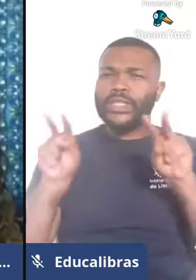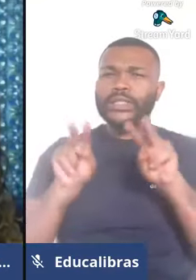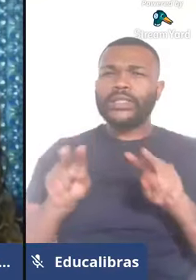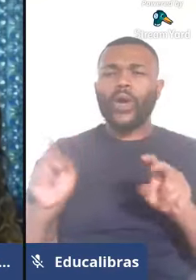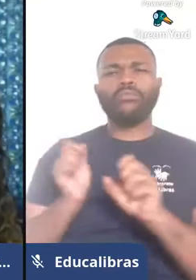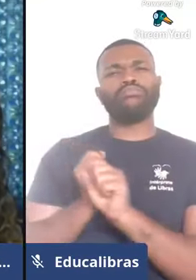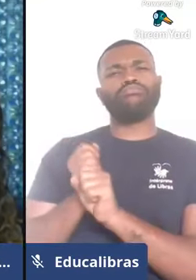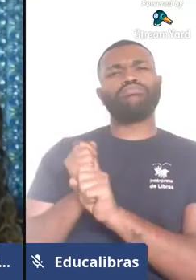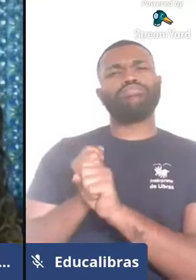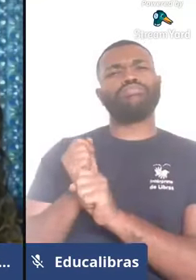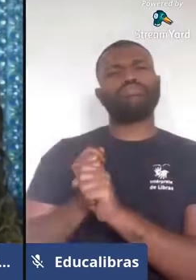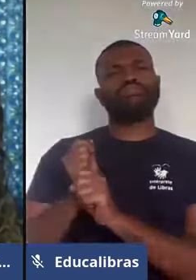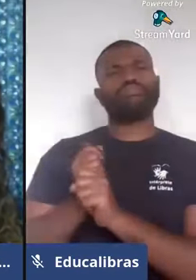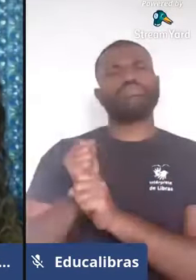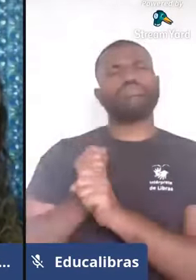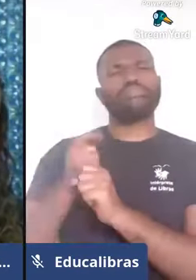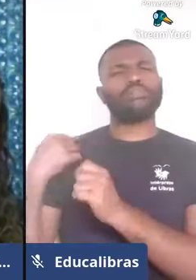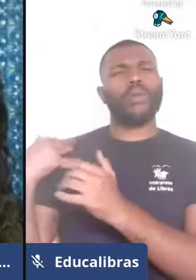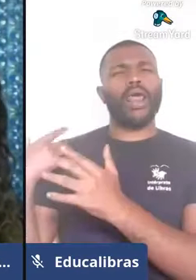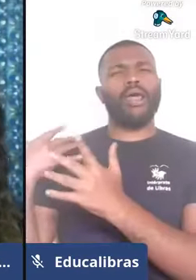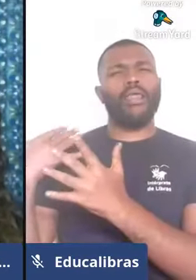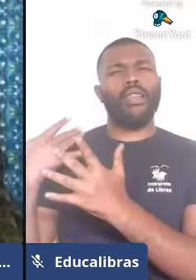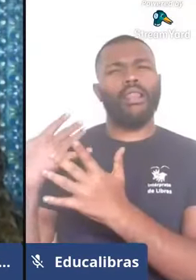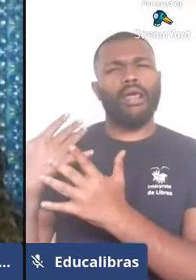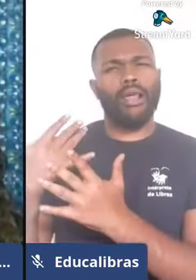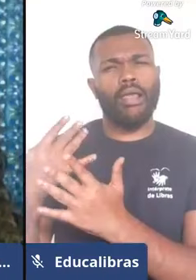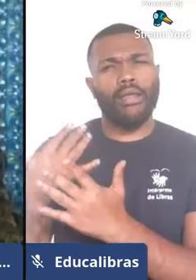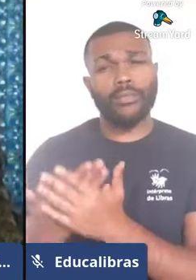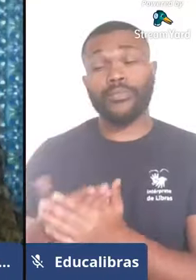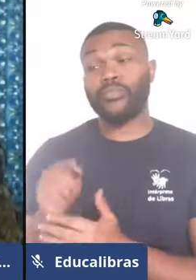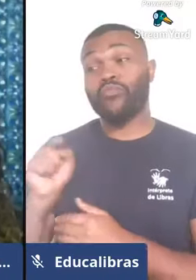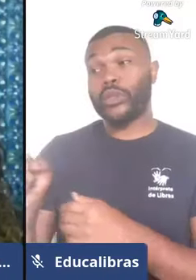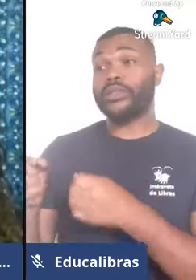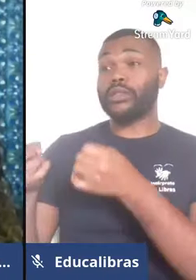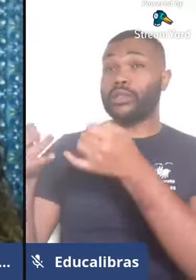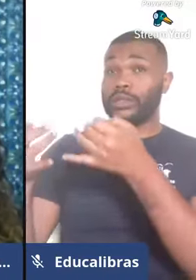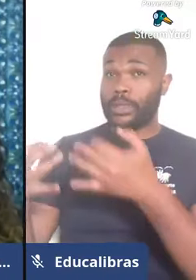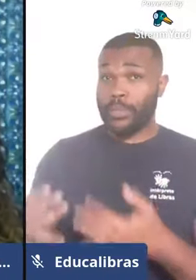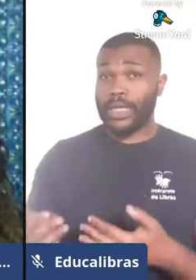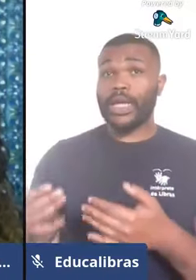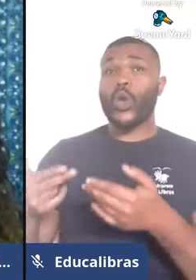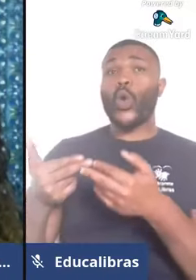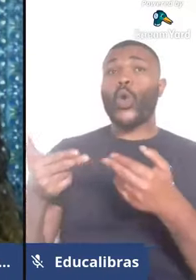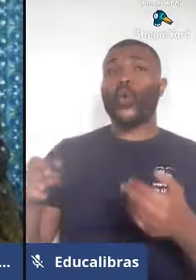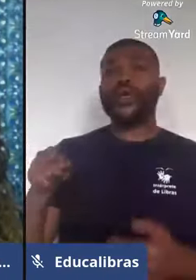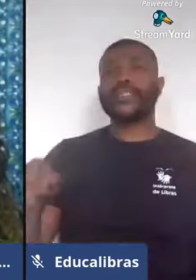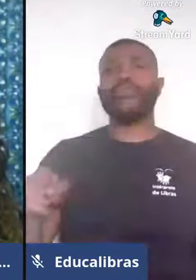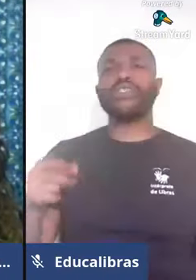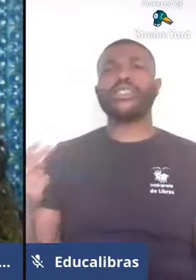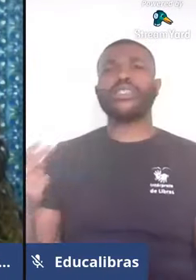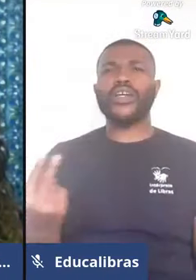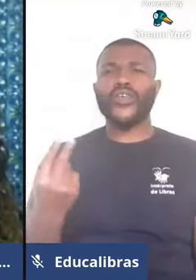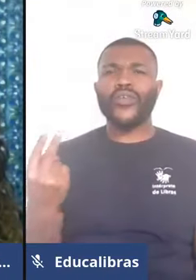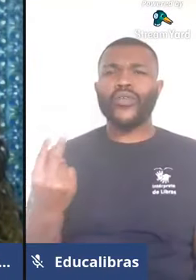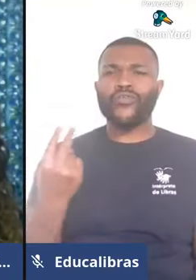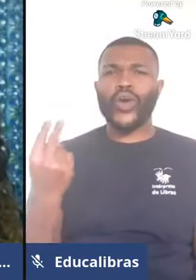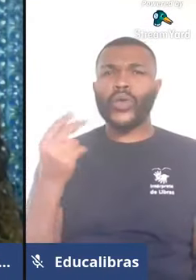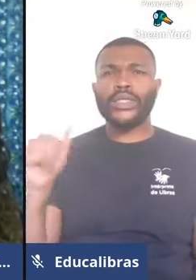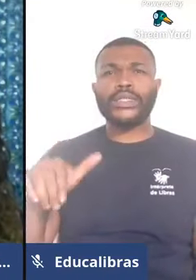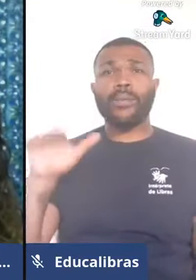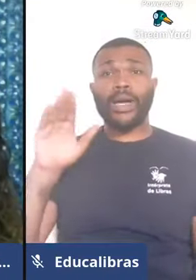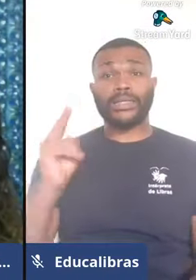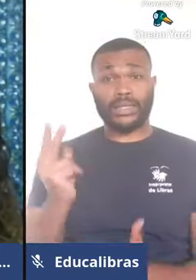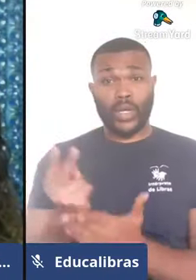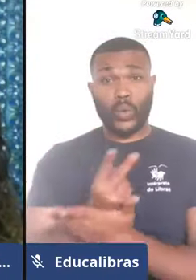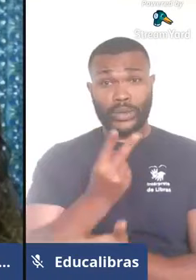todos e você, de repente, destacar as coisas que você mais valoriza que aconteceram nesses anos